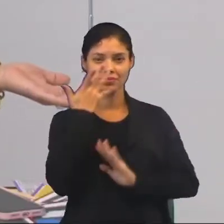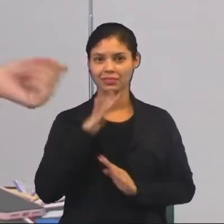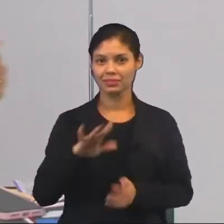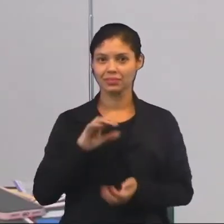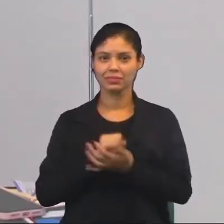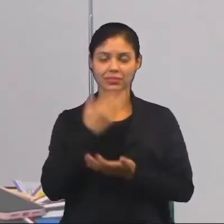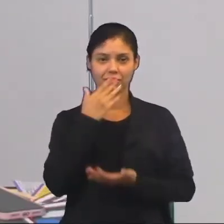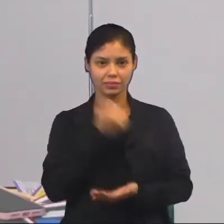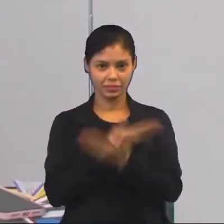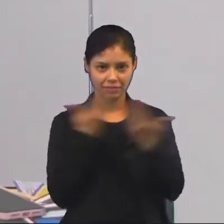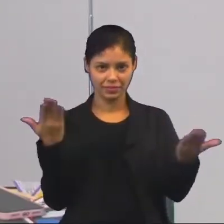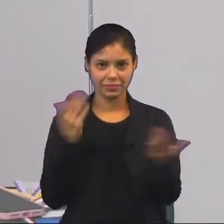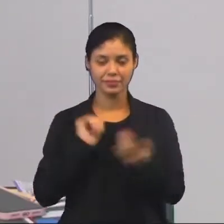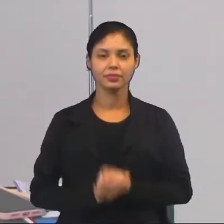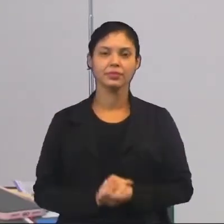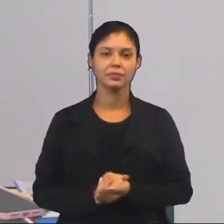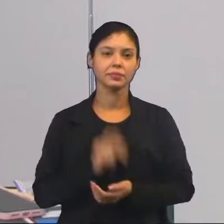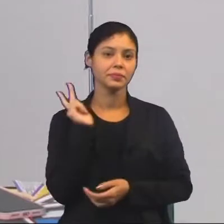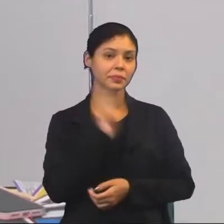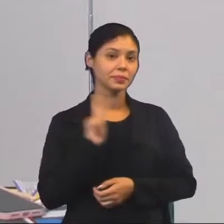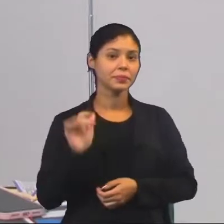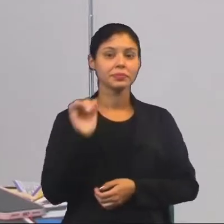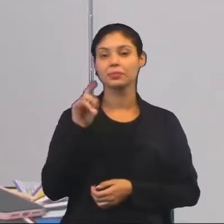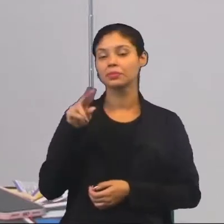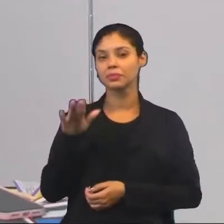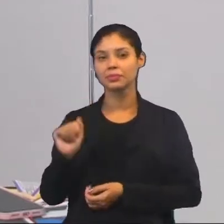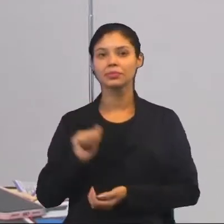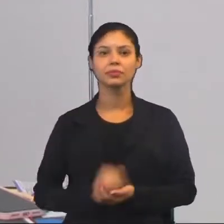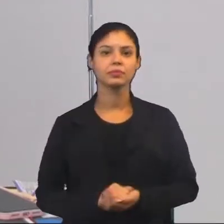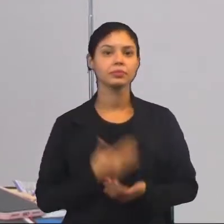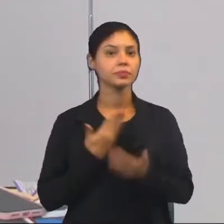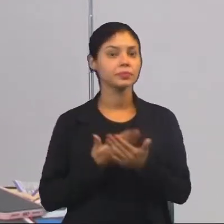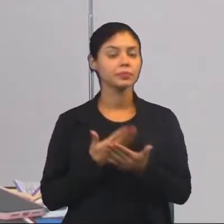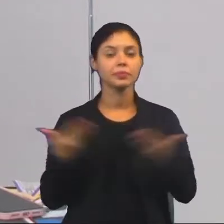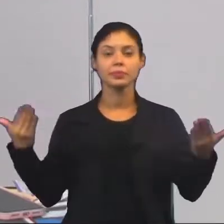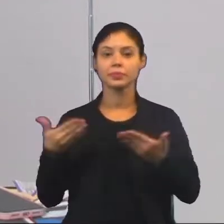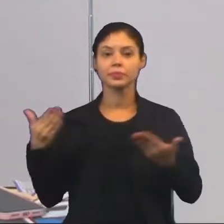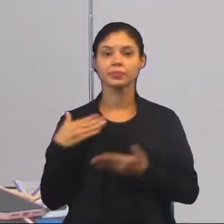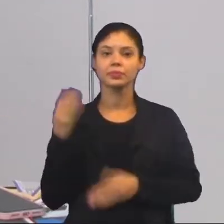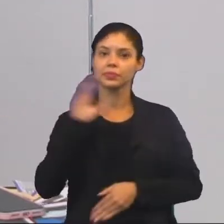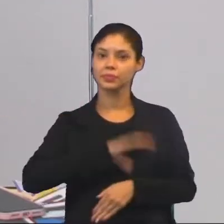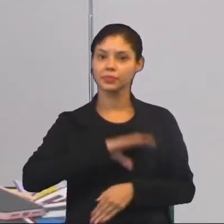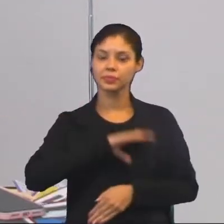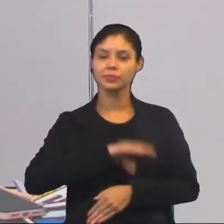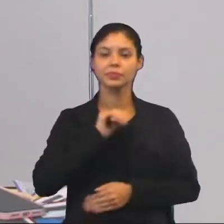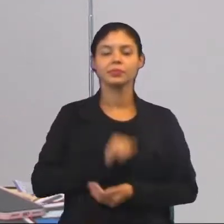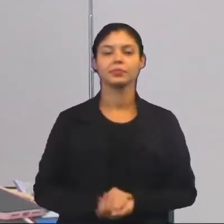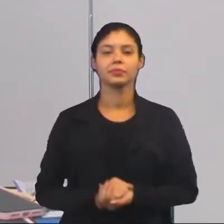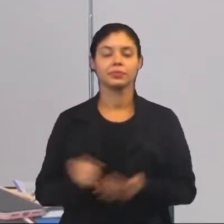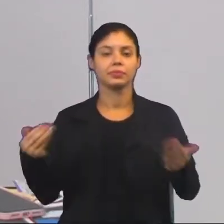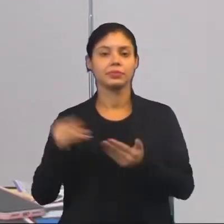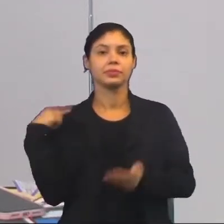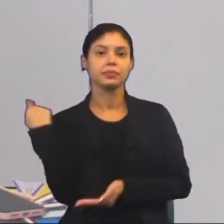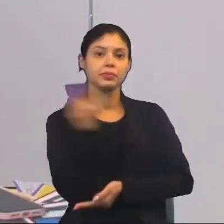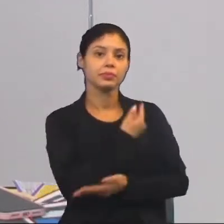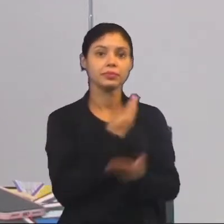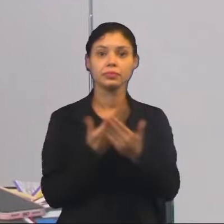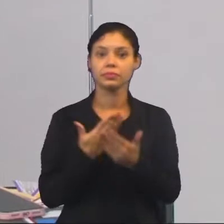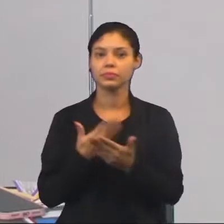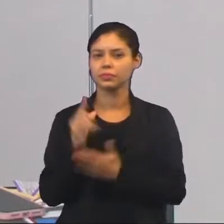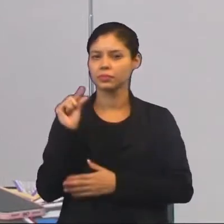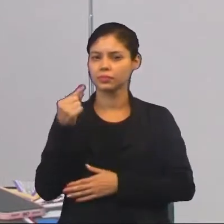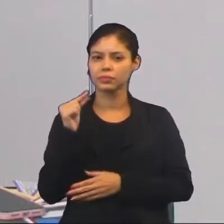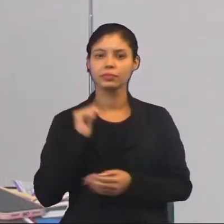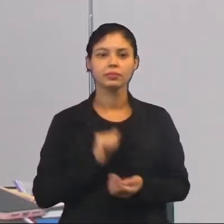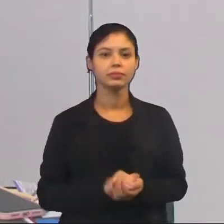Olá, crianças! Tudo bem com vocês? Sou a professora Adriana. Nossa aula de hoje é em língua portuguesa e hoje nós vamos estudar um